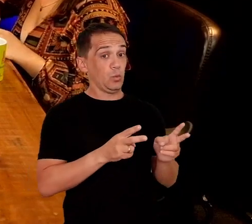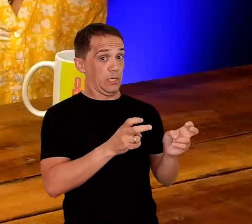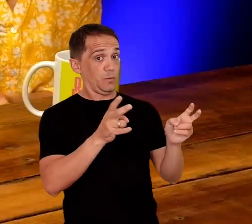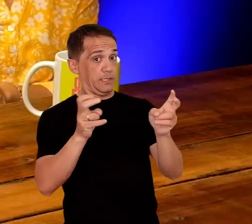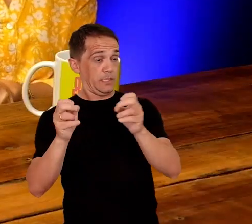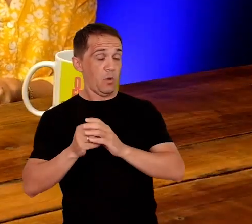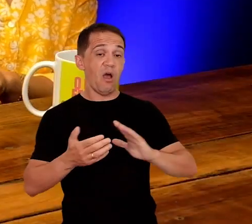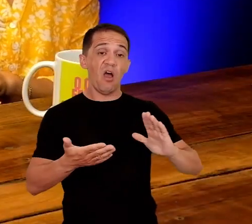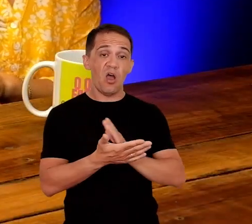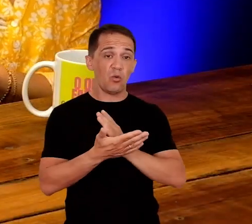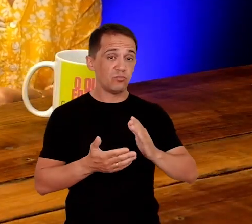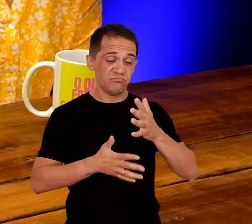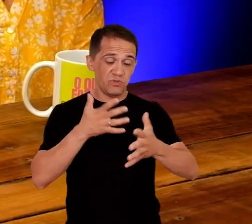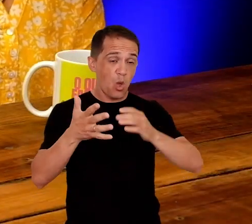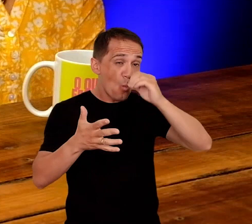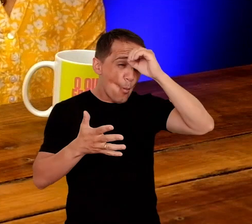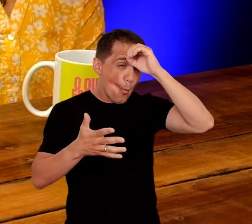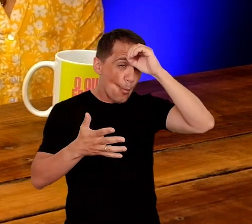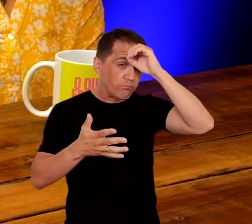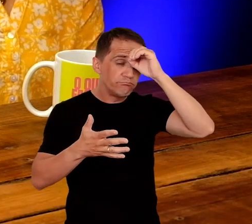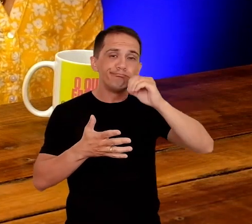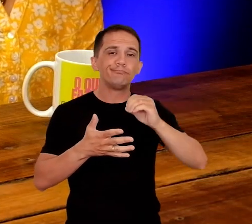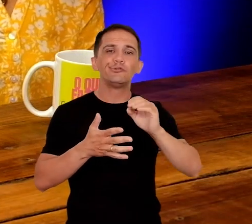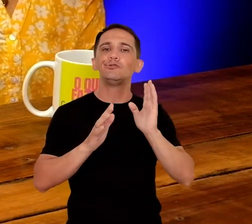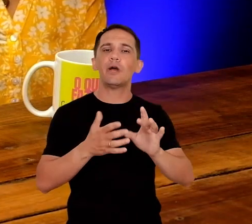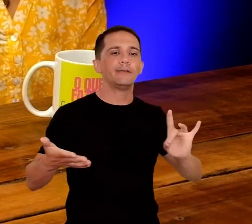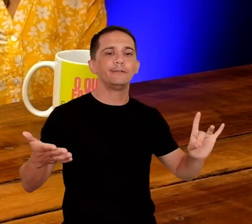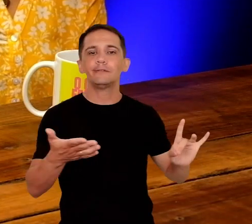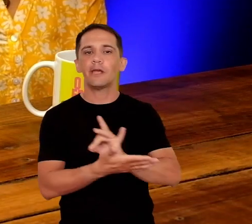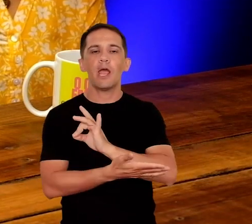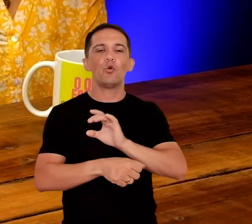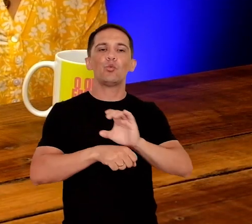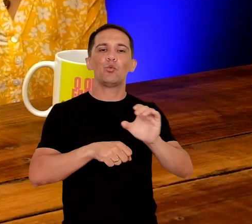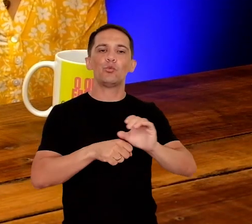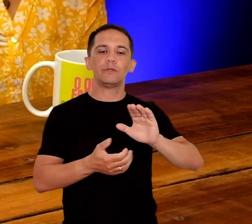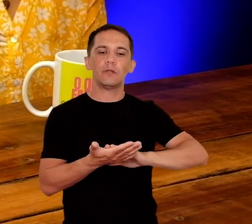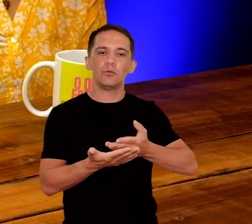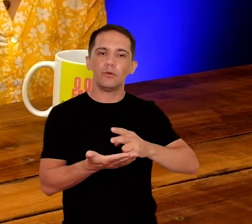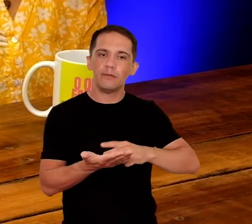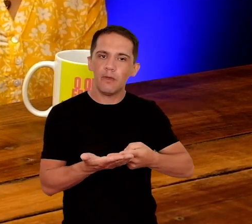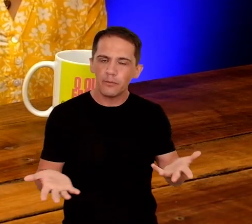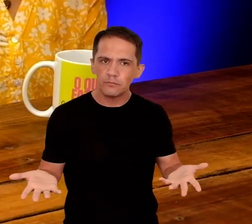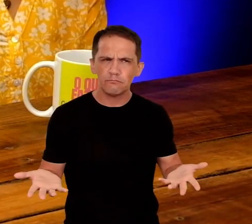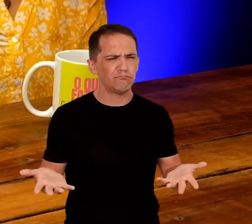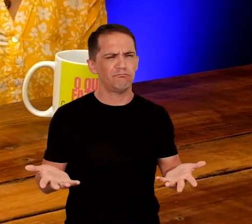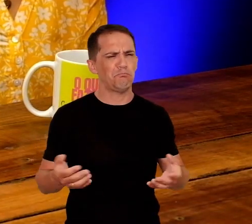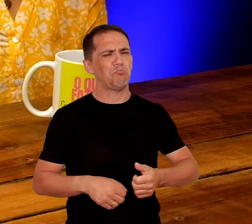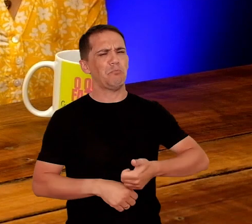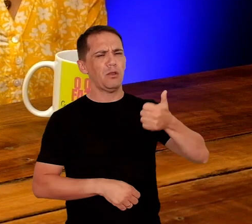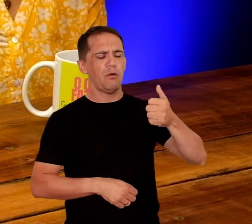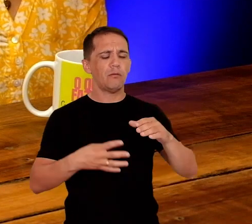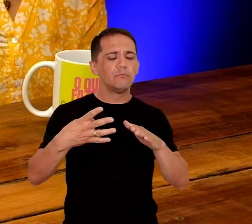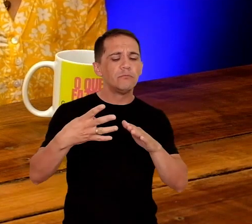que não tem influência nenhuma e muitas vezes já se inscreve lá num curso de tradutor-intérprete, né? Que seria